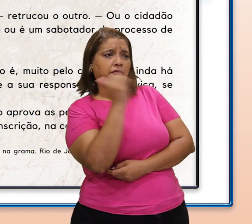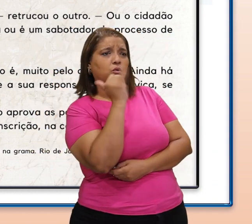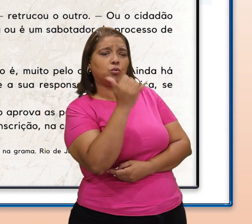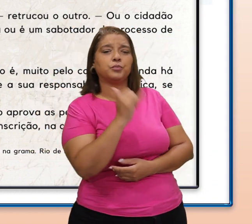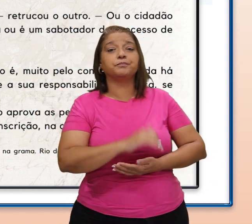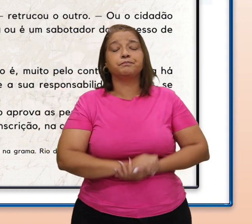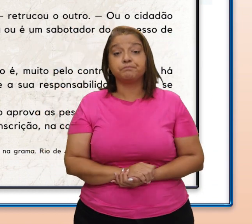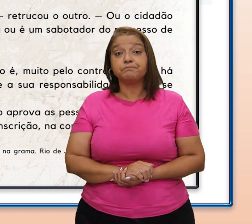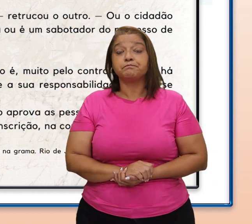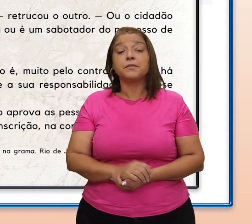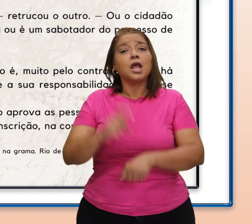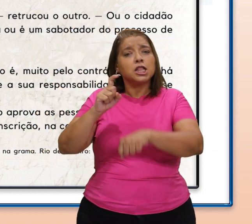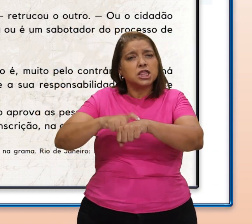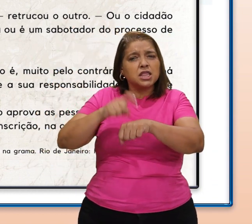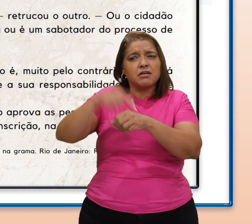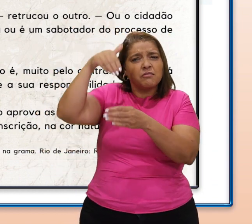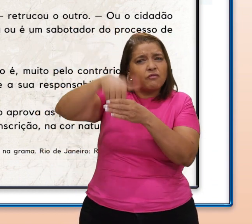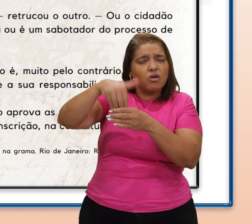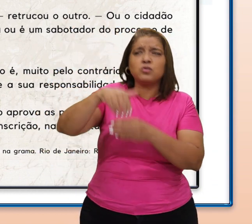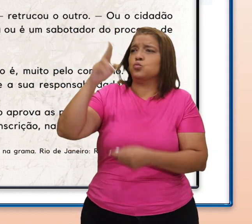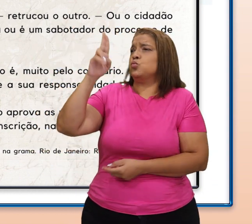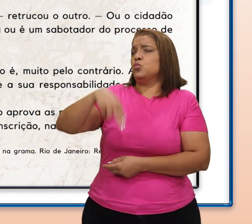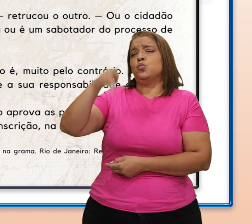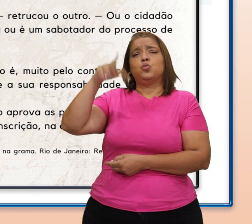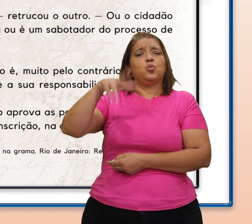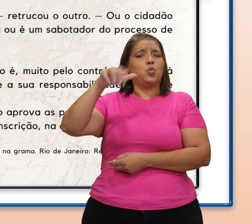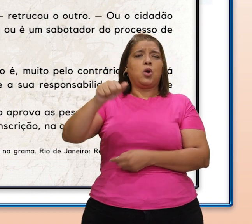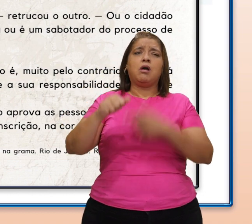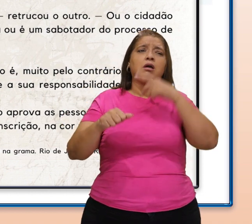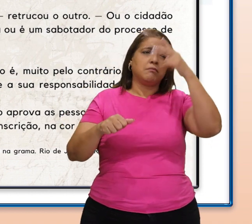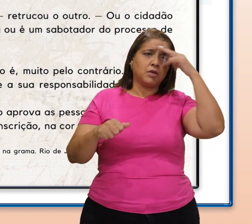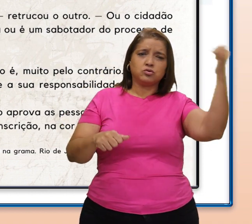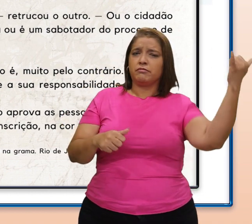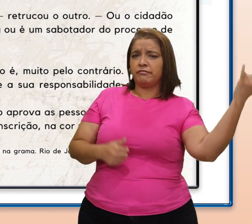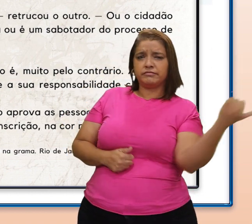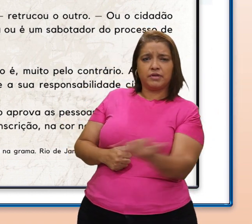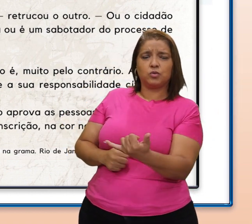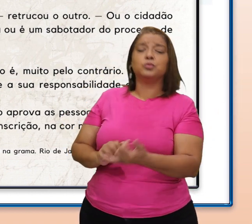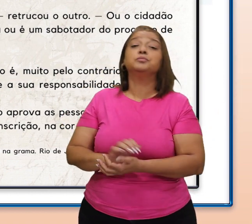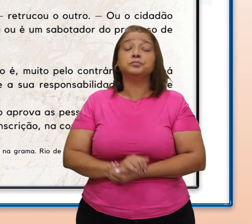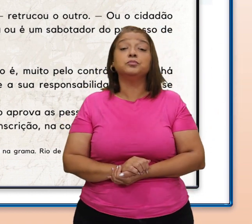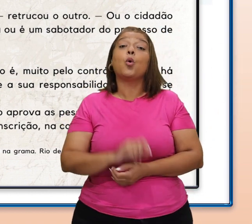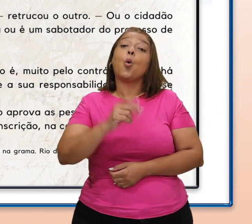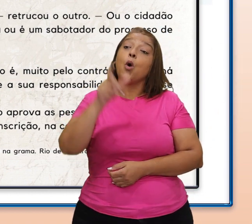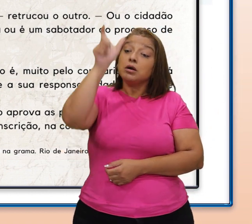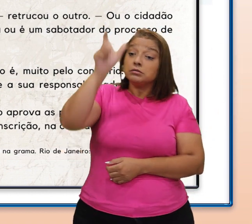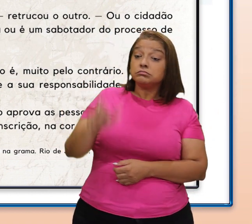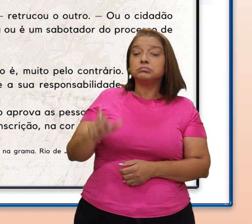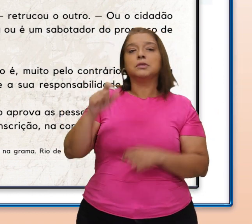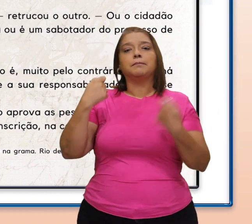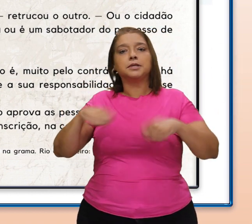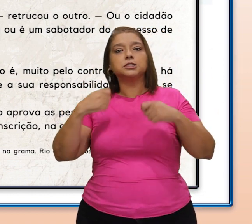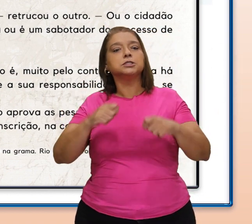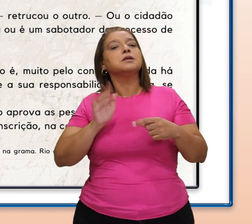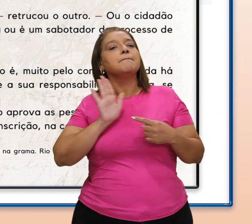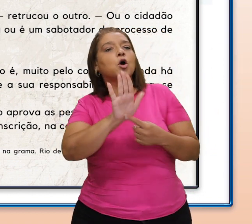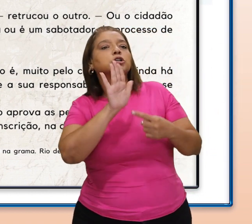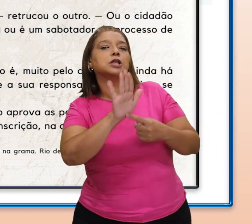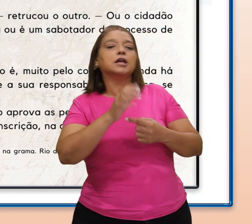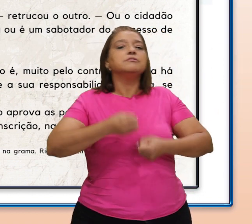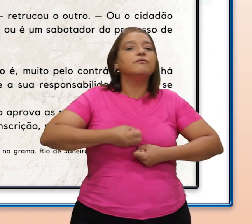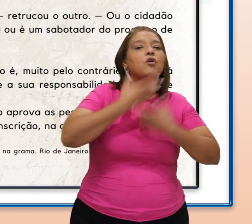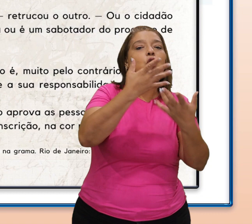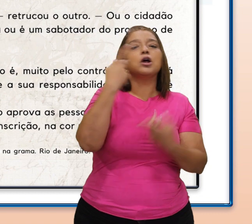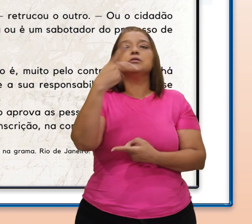moderado. Em tempo de eleição, nunca, retrucou o outro. Ou o cidadão manifesta sua